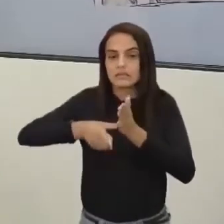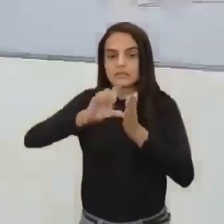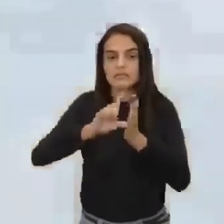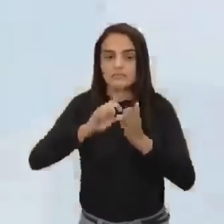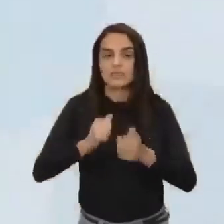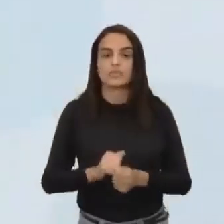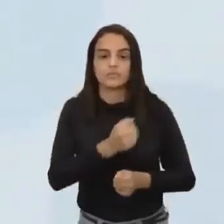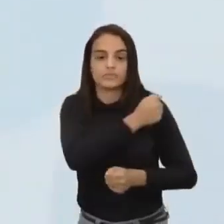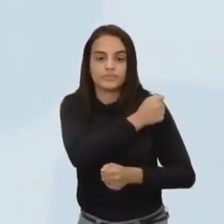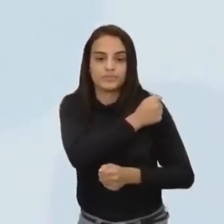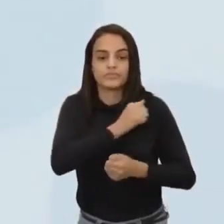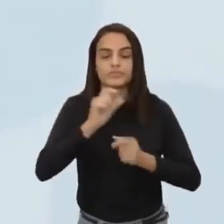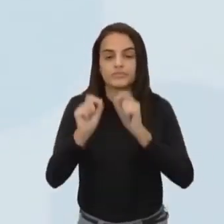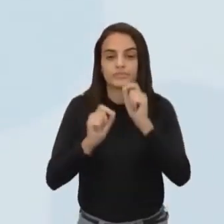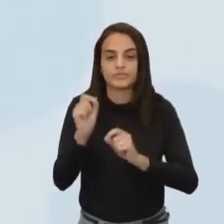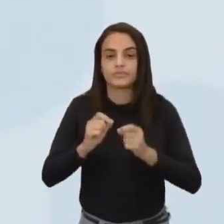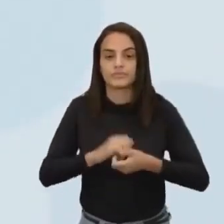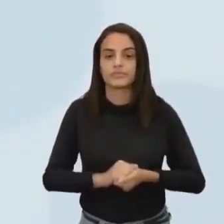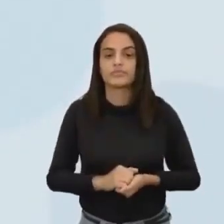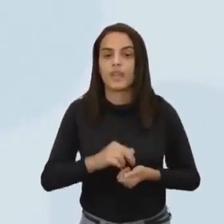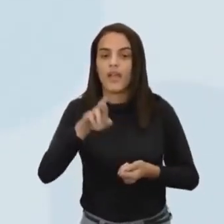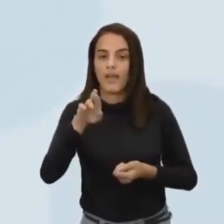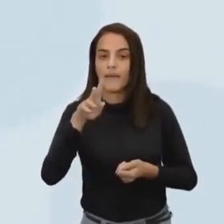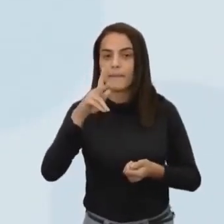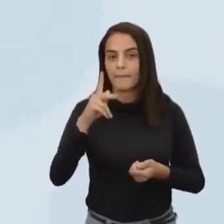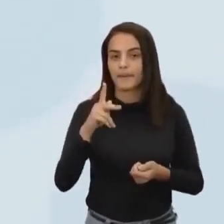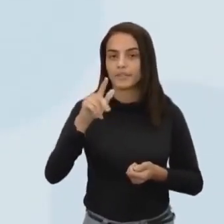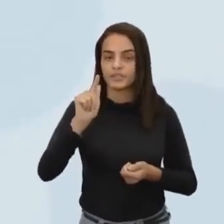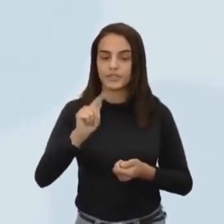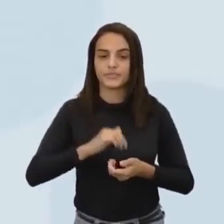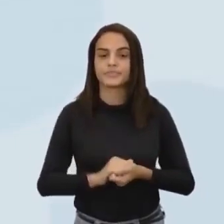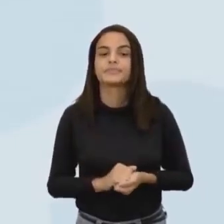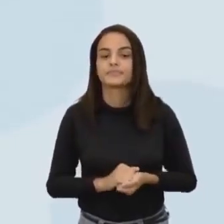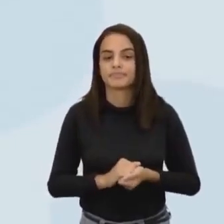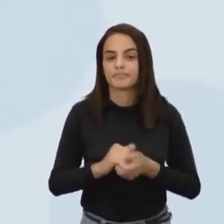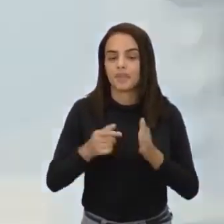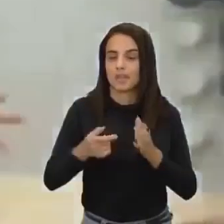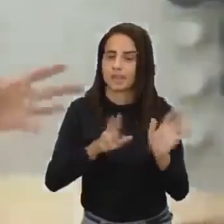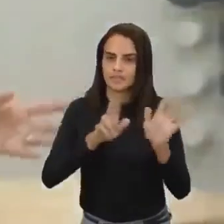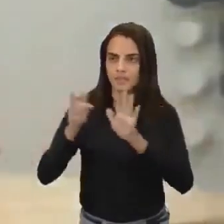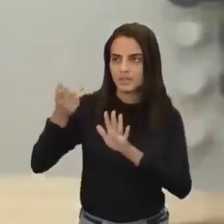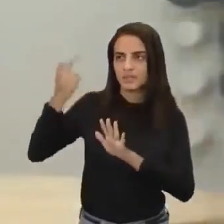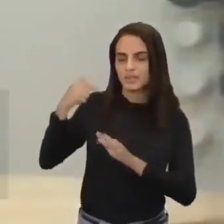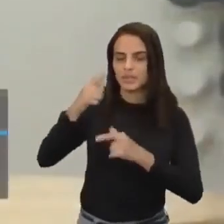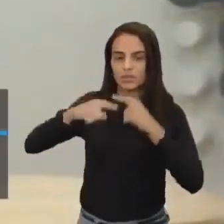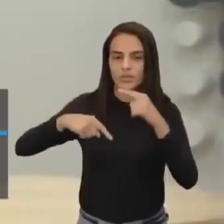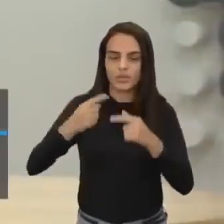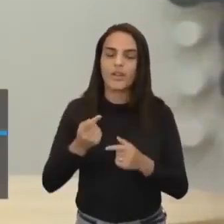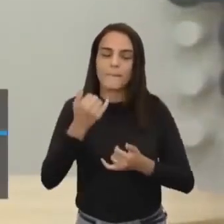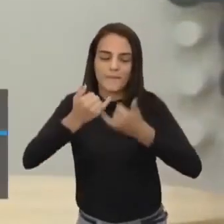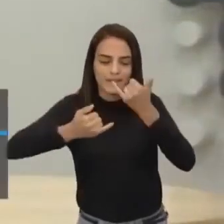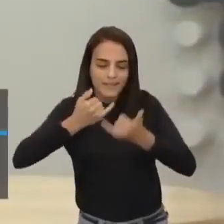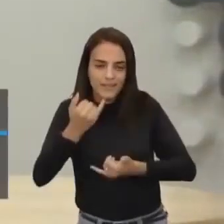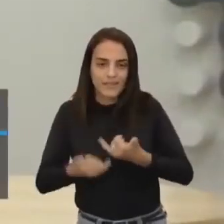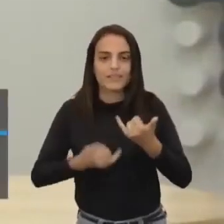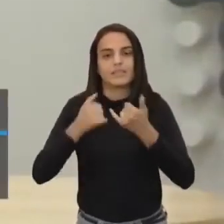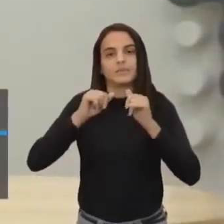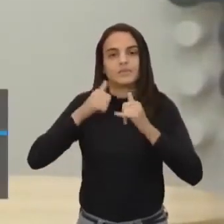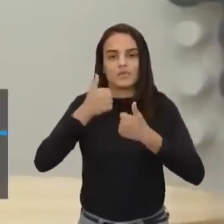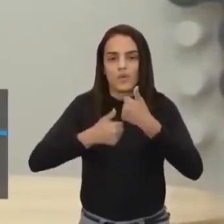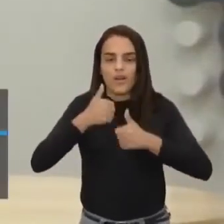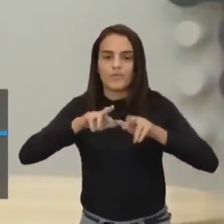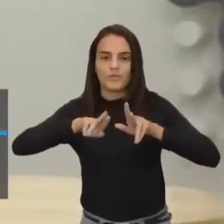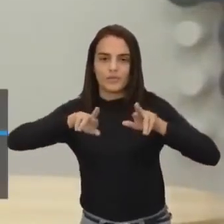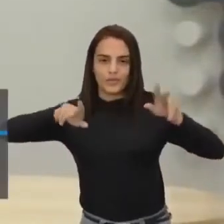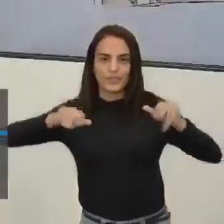dia, utilizando aí o RPG, né, professor? Exato, semana passada nós jogamos, brincamos e trabalhamos a nossa rotina aí de uma forma divertida,